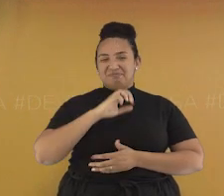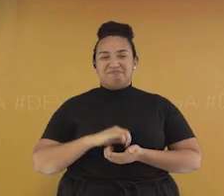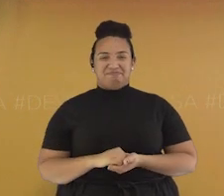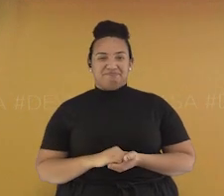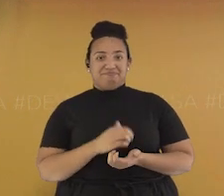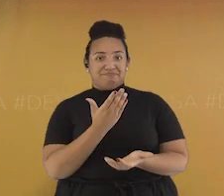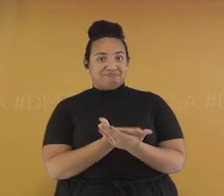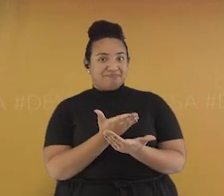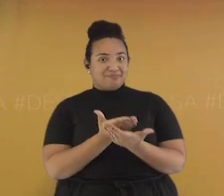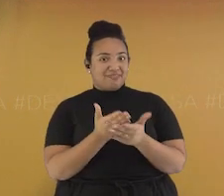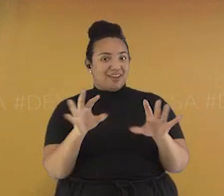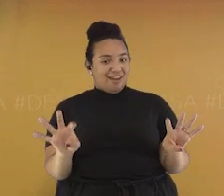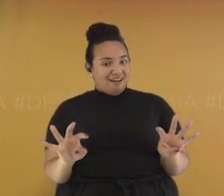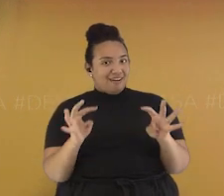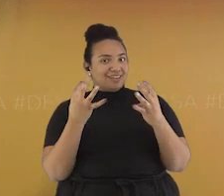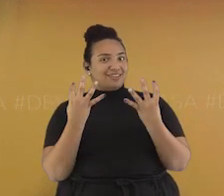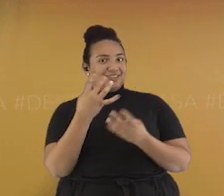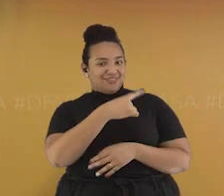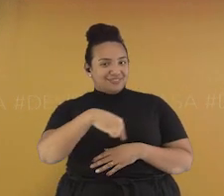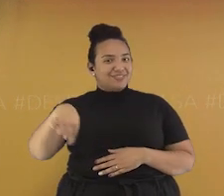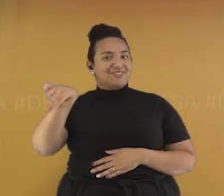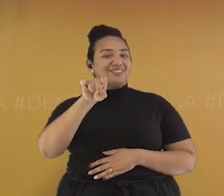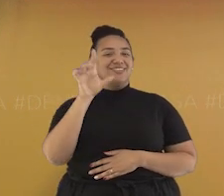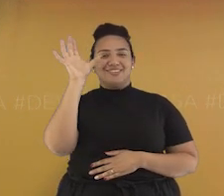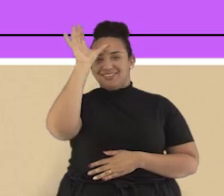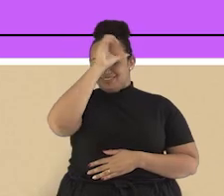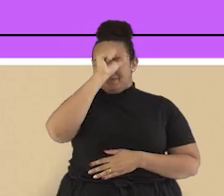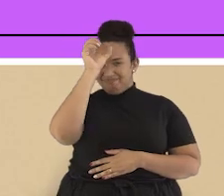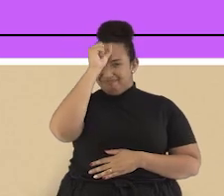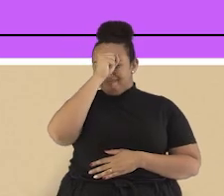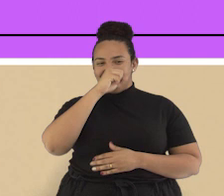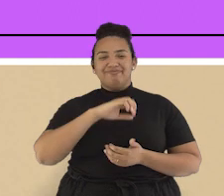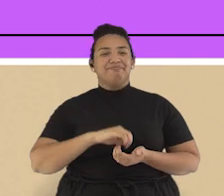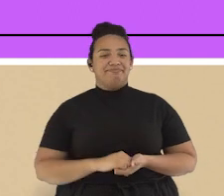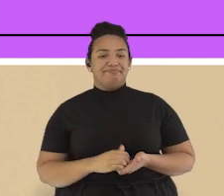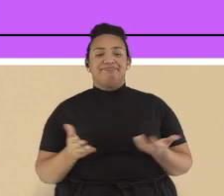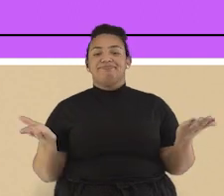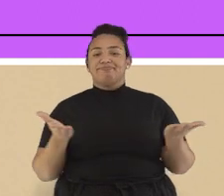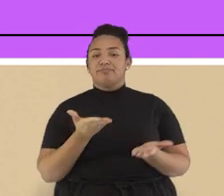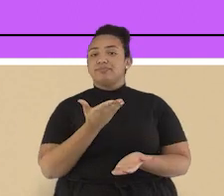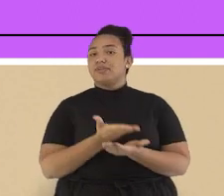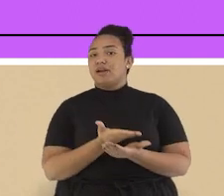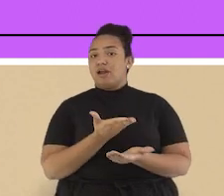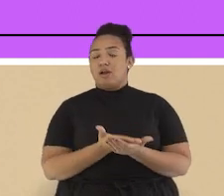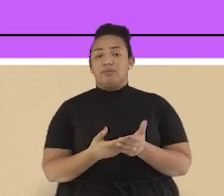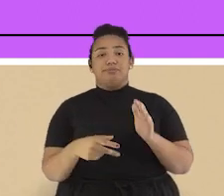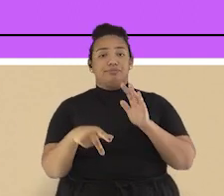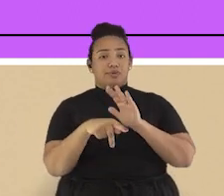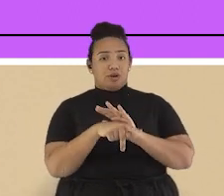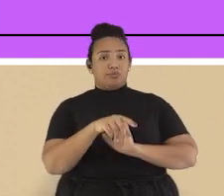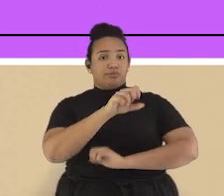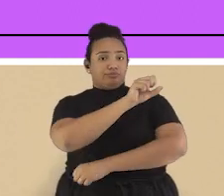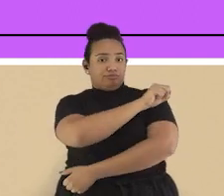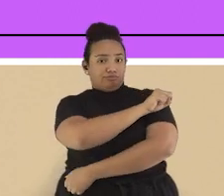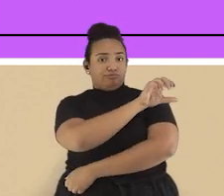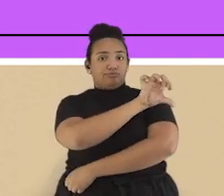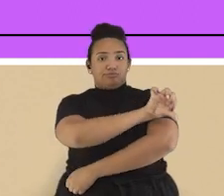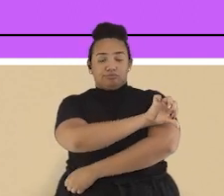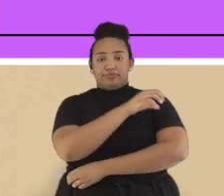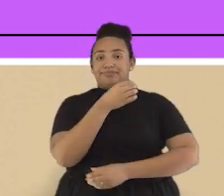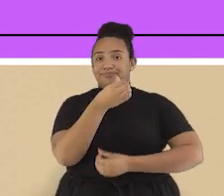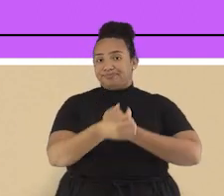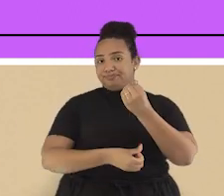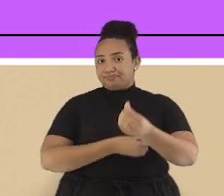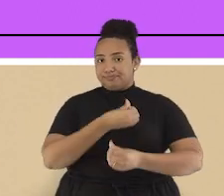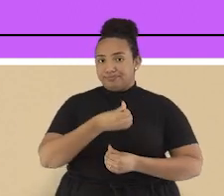comigo até o final da aula, que ela vai ser muito interessante. Sobre essa aula, ela está voltada para os oitavos e nonos